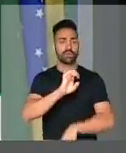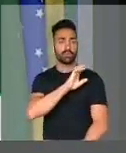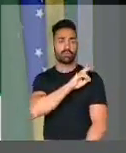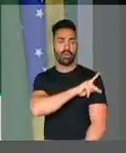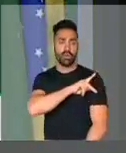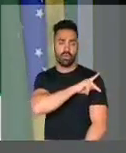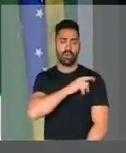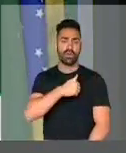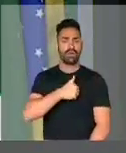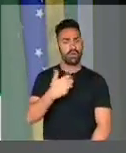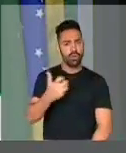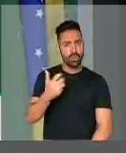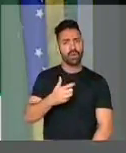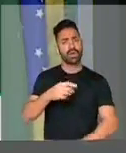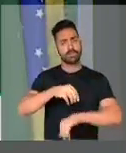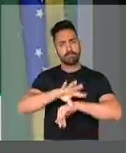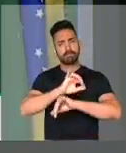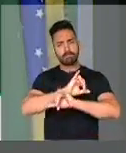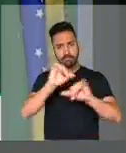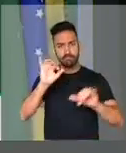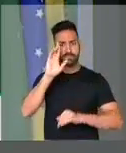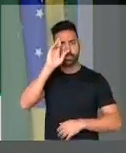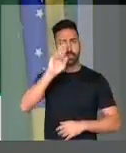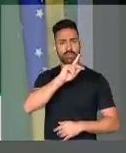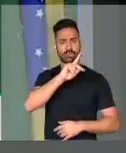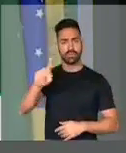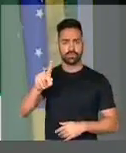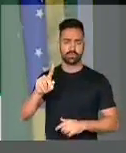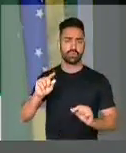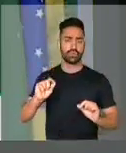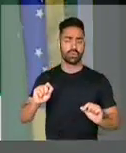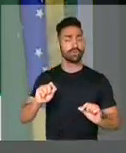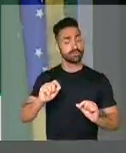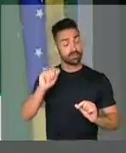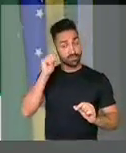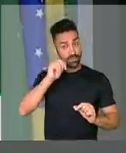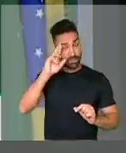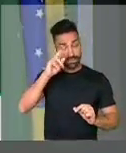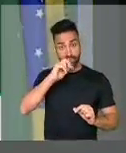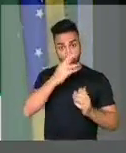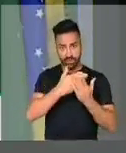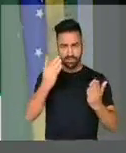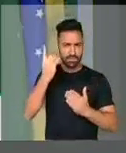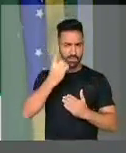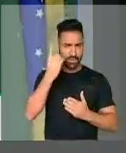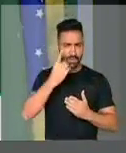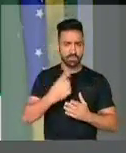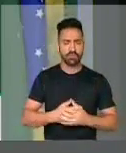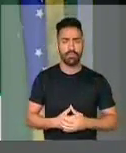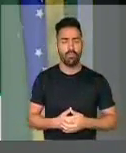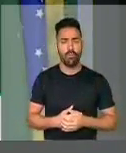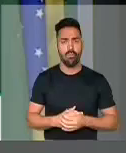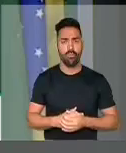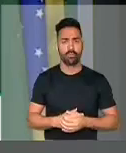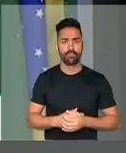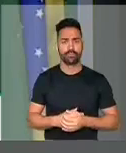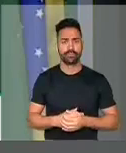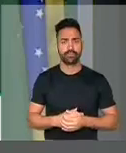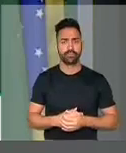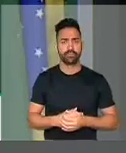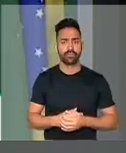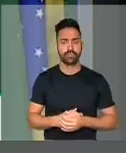Eu quero fazer aqui este registro, senhor presidente, senhoras e senhores deputados, e deixar